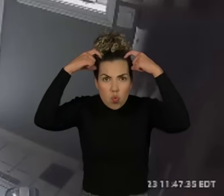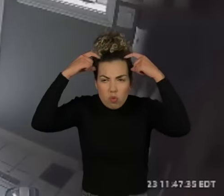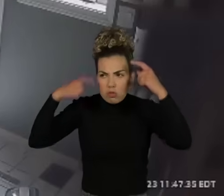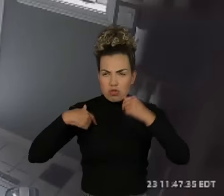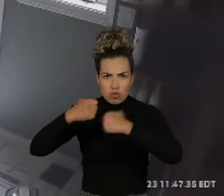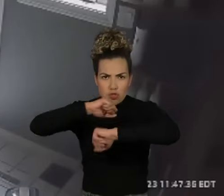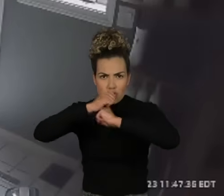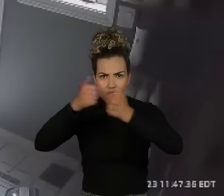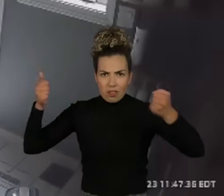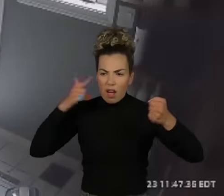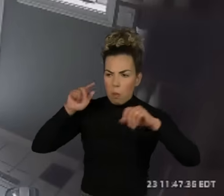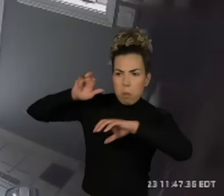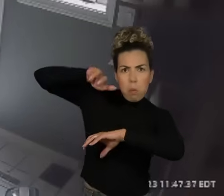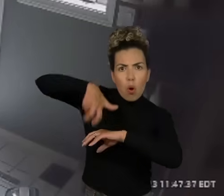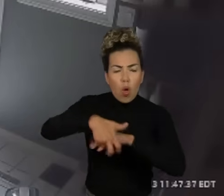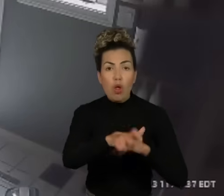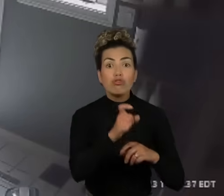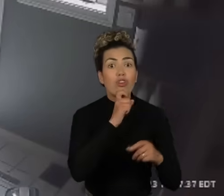lasanha congelada.